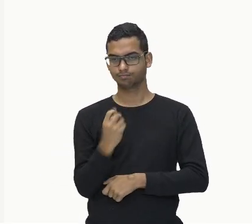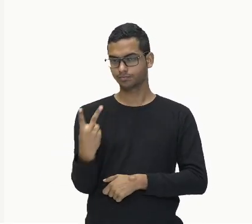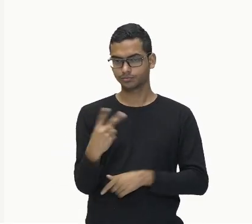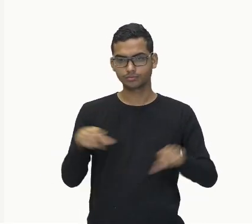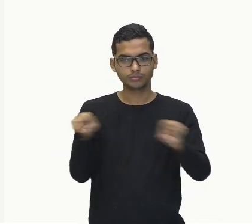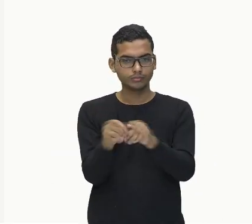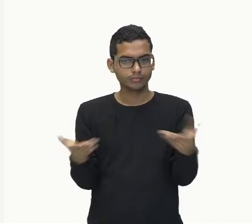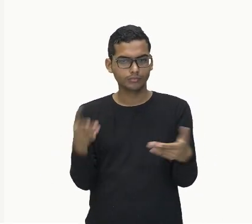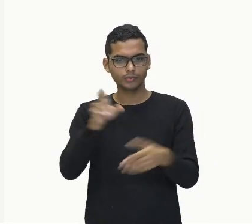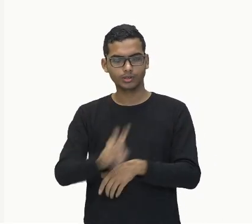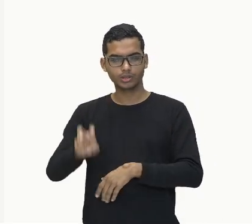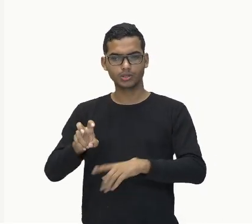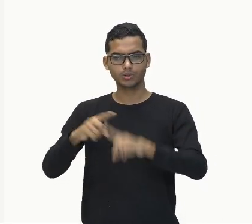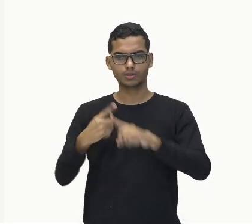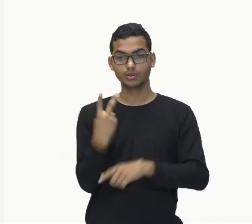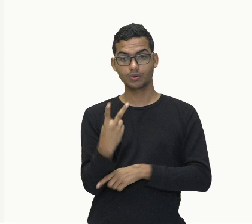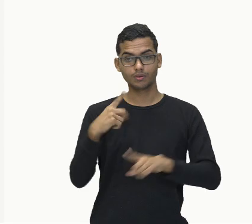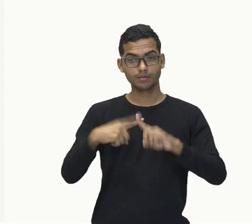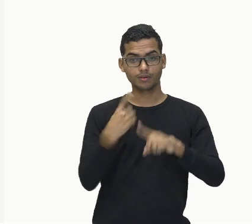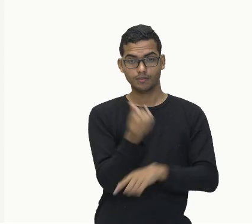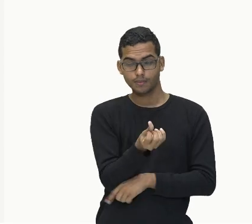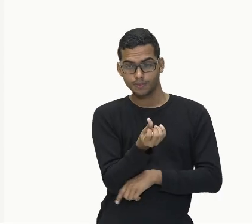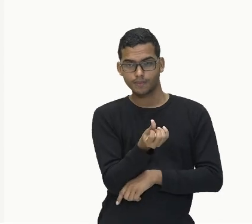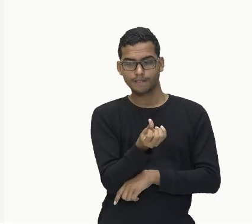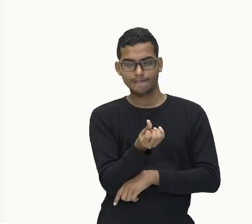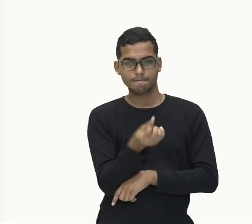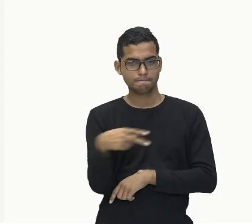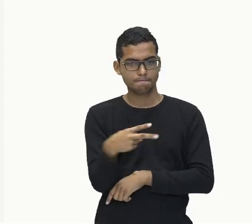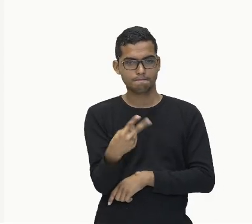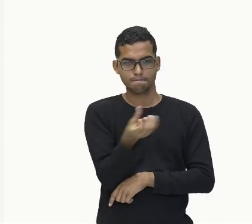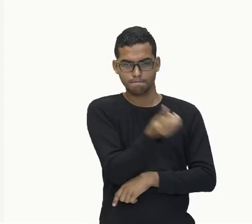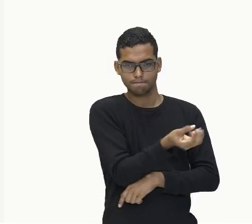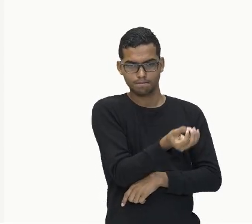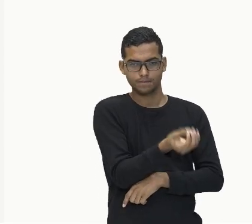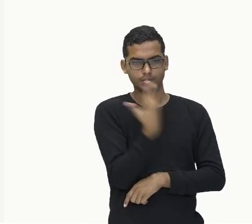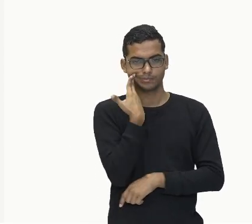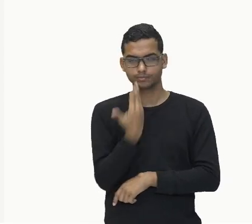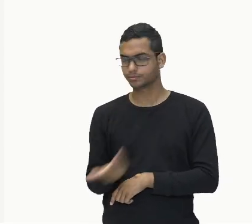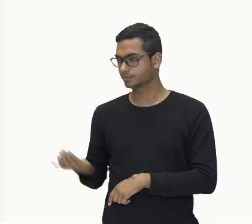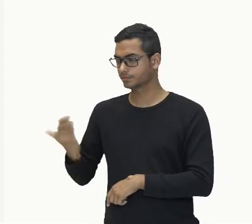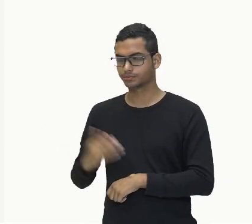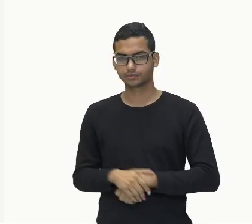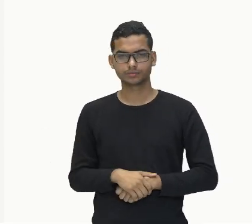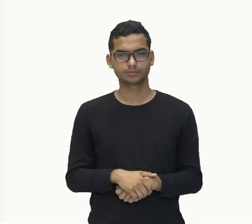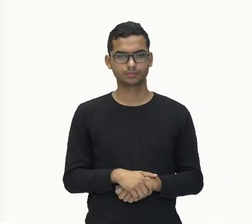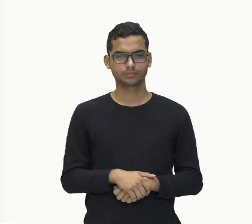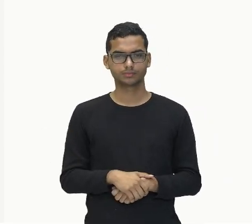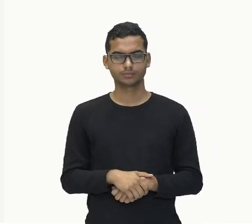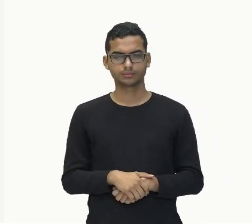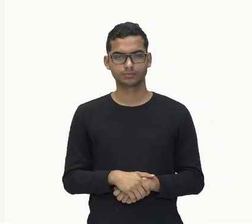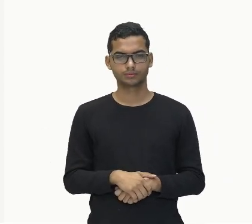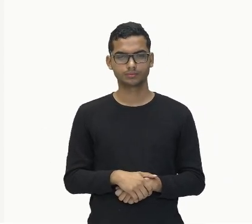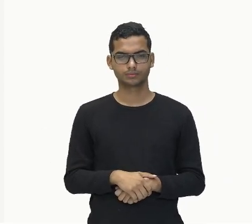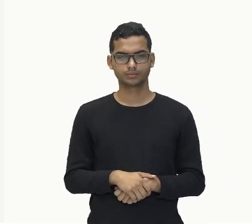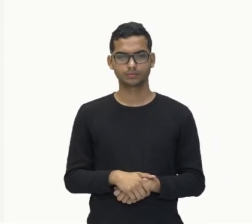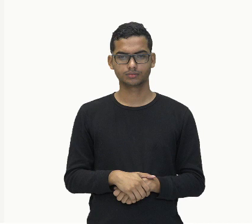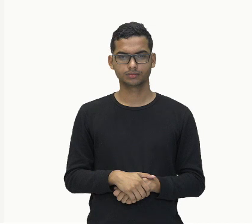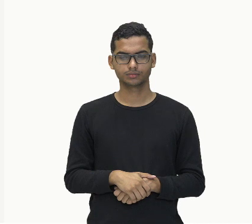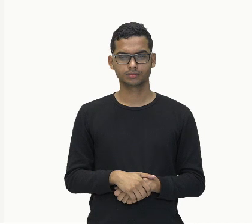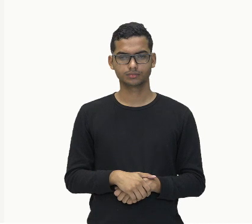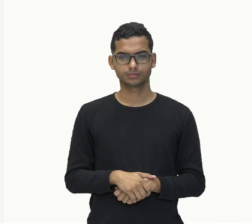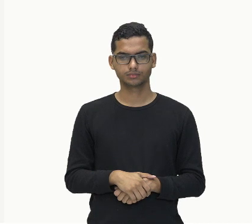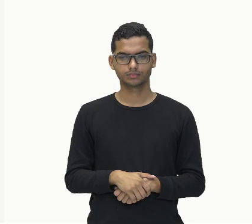2 vezes 6, olha o 6 aqui aparecendo, que é a quantidade de mulheres. 5 vezes 2, 10, 10 vezes